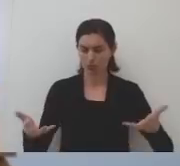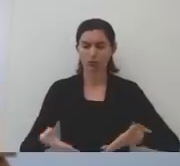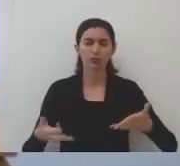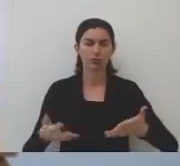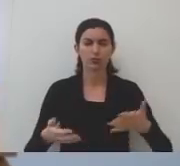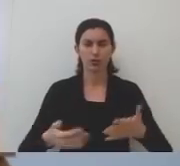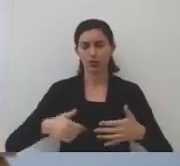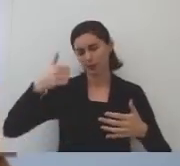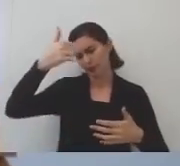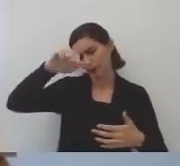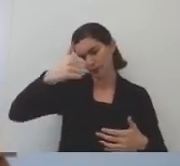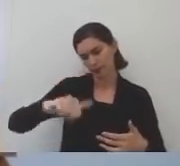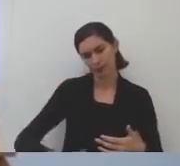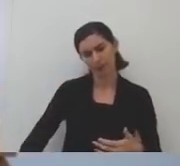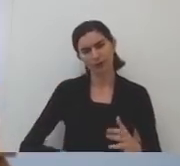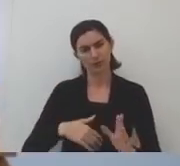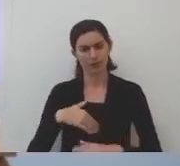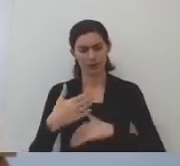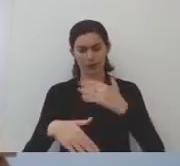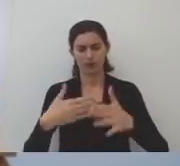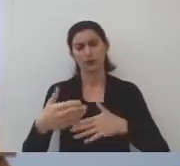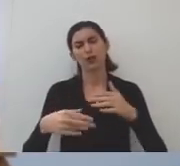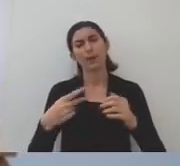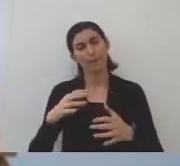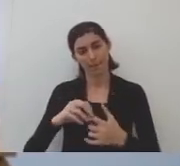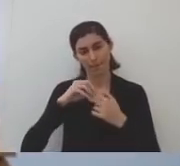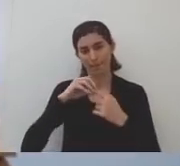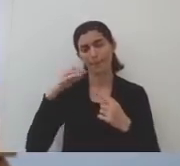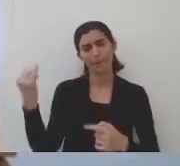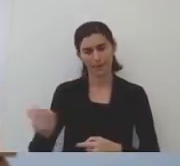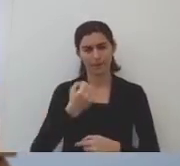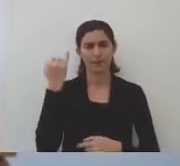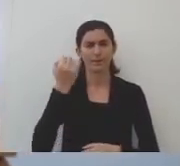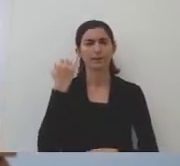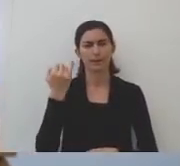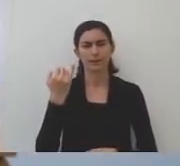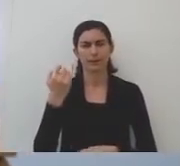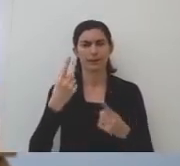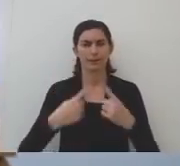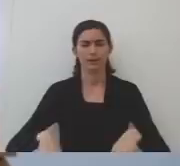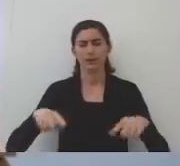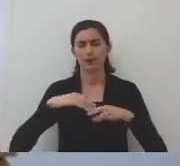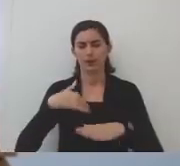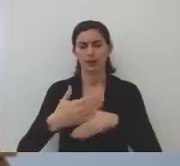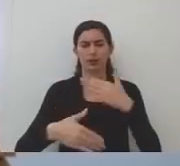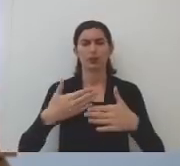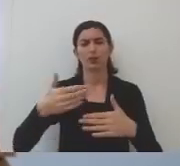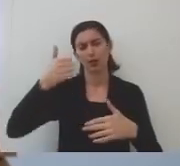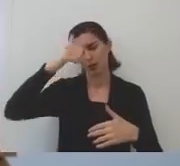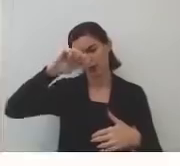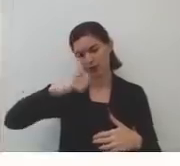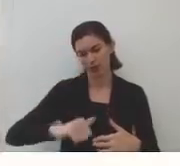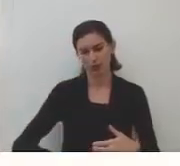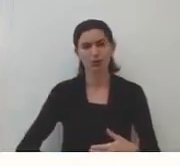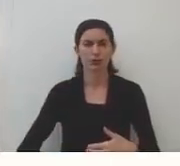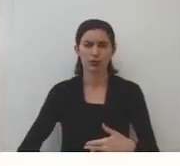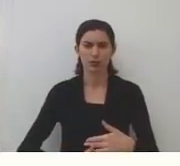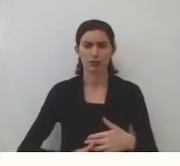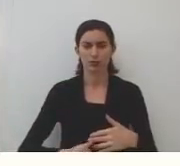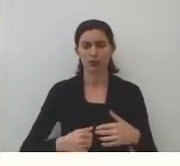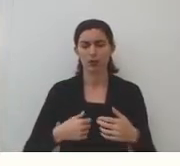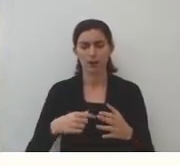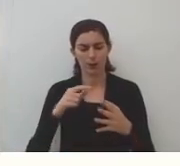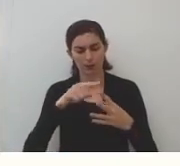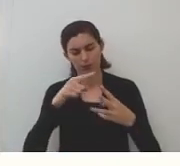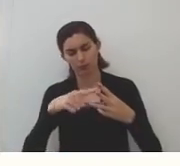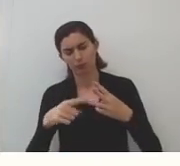vai avaliar esse processo, que ela é de extrema importância, certo? Nesse processo de avaliação, a gente pode